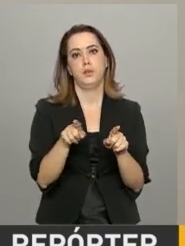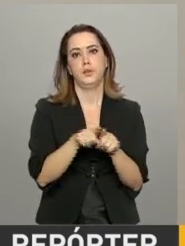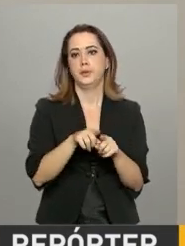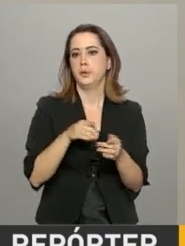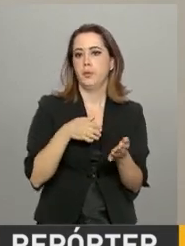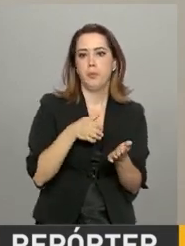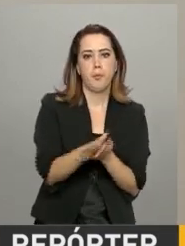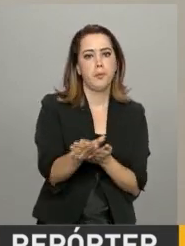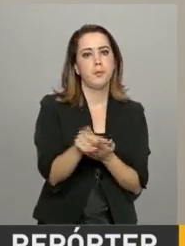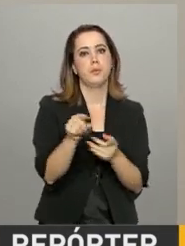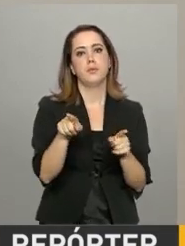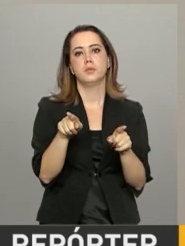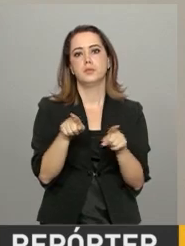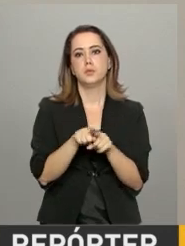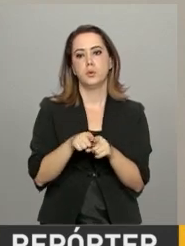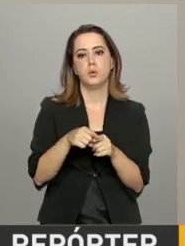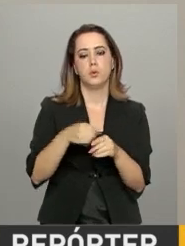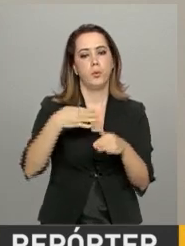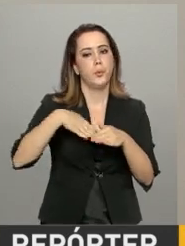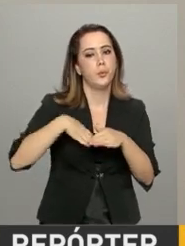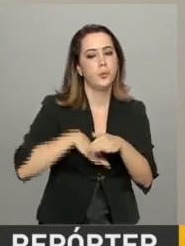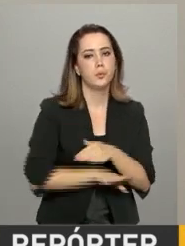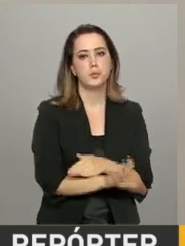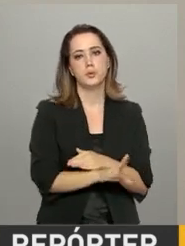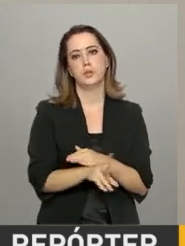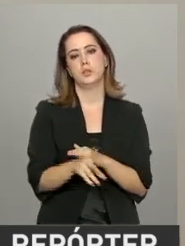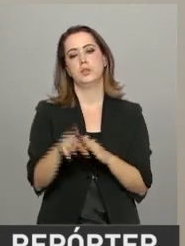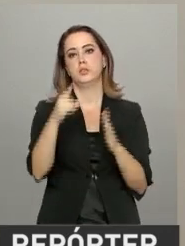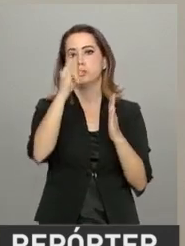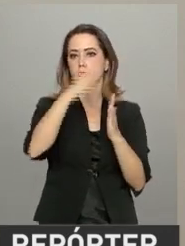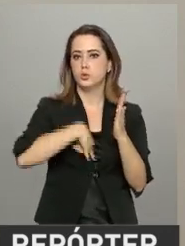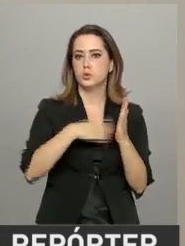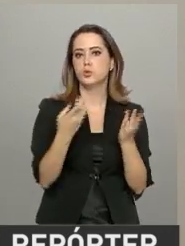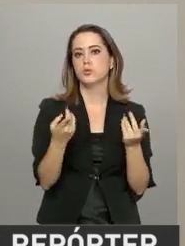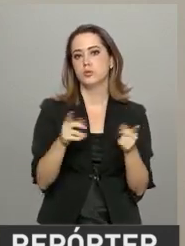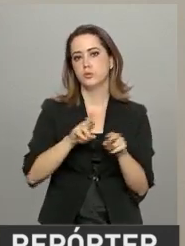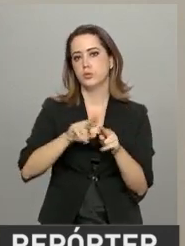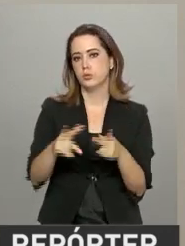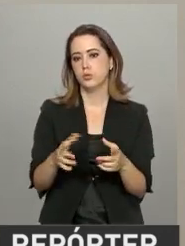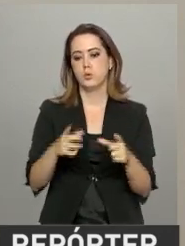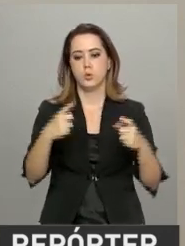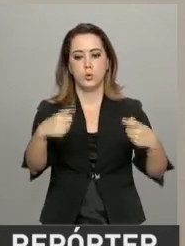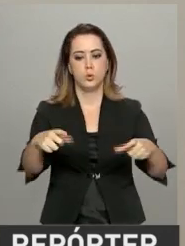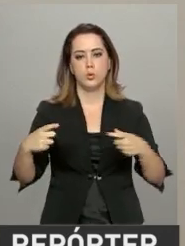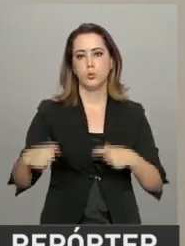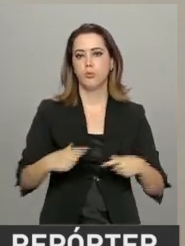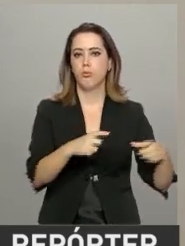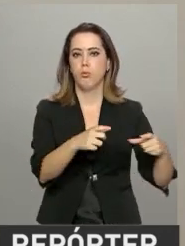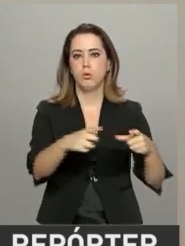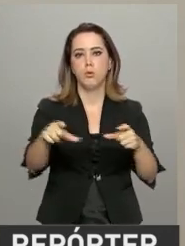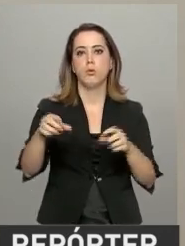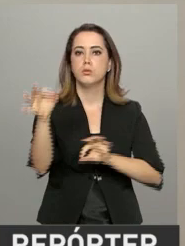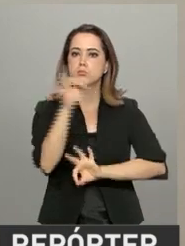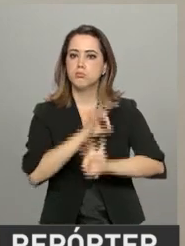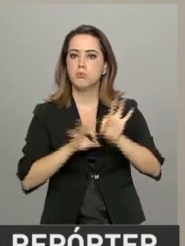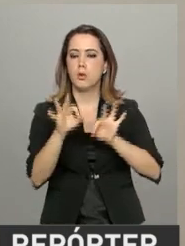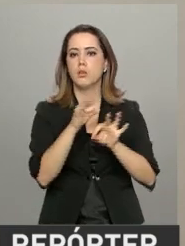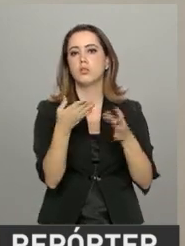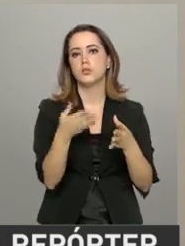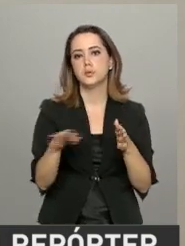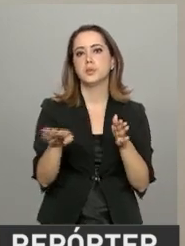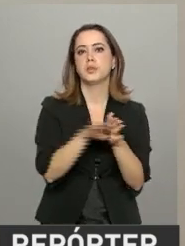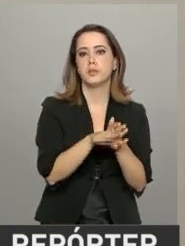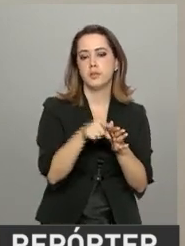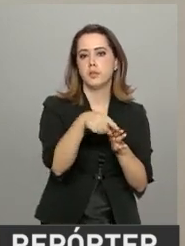impressão com a guarda de documentos com a manutenção de áreas de protocolo de unidades de recepção de